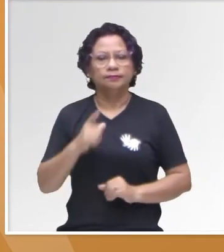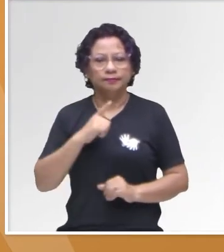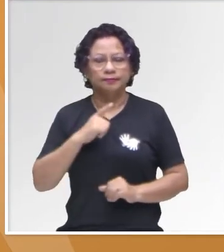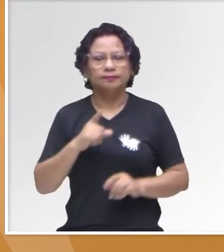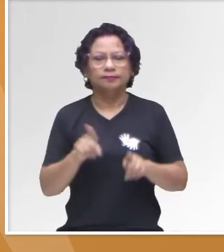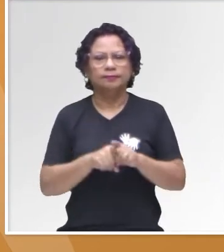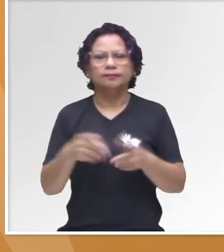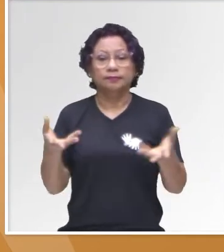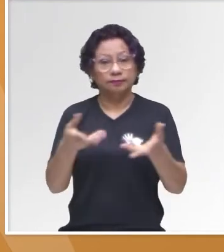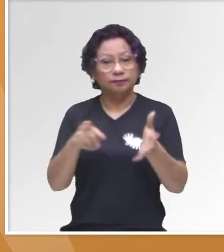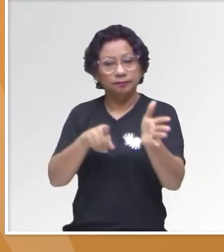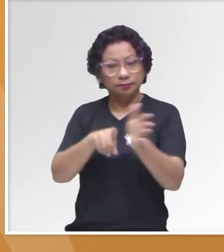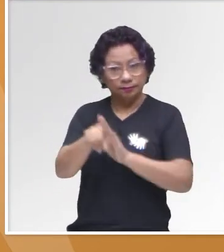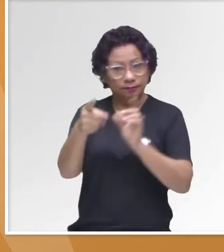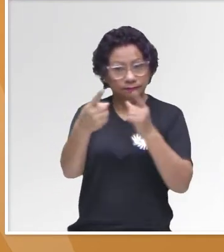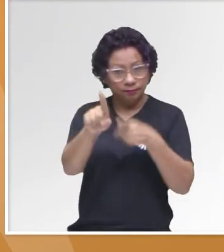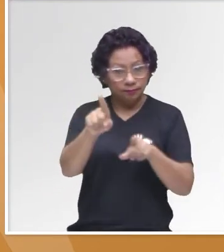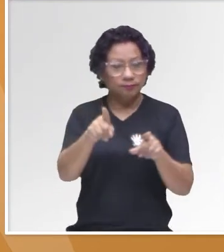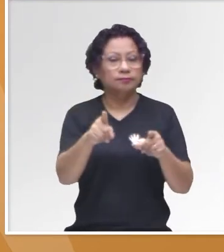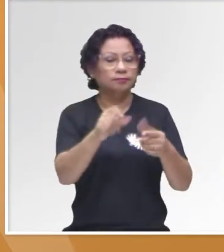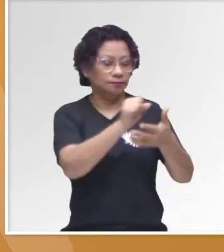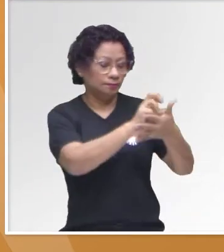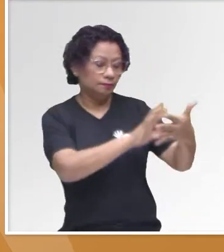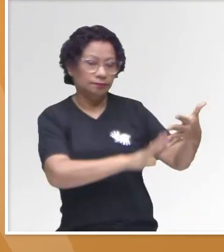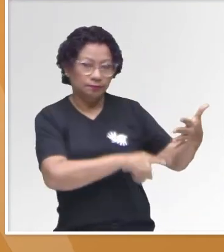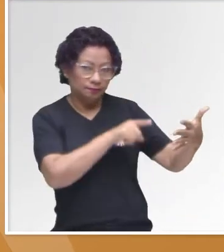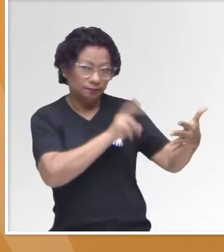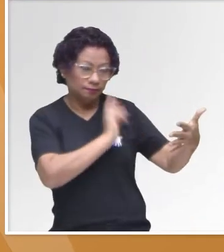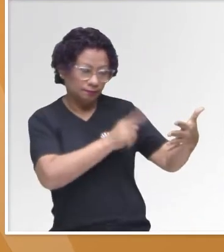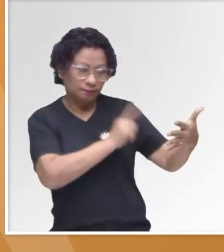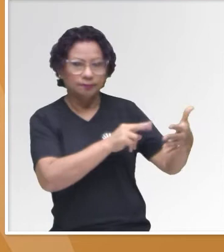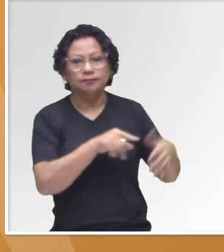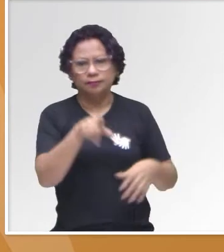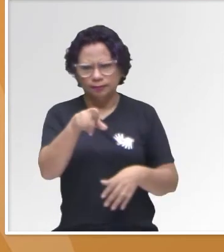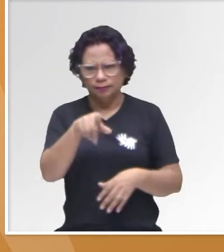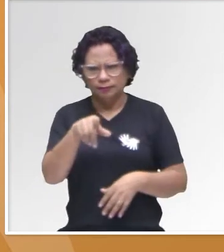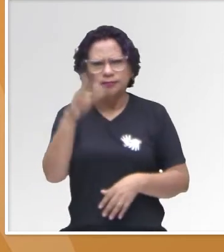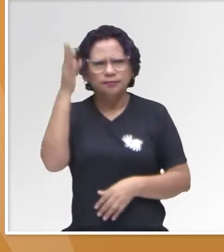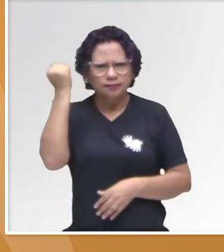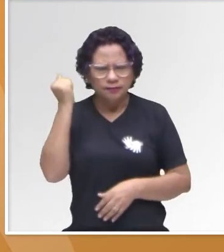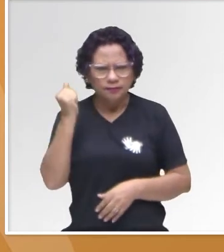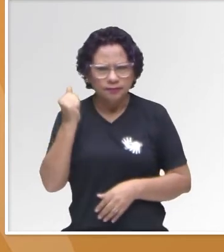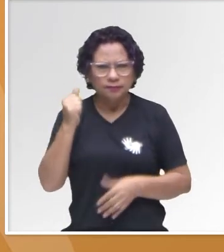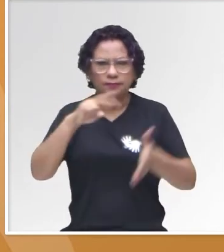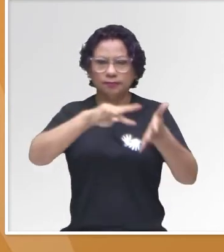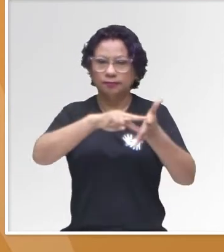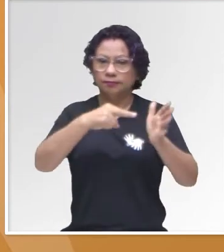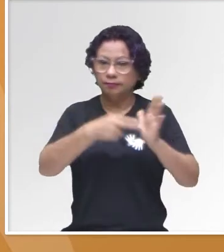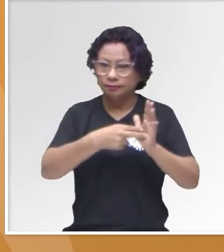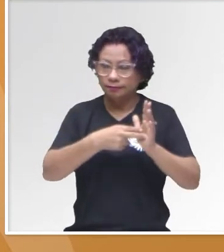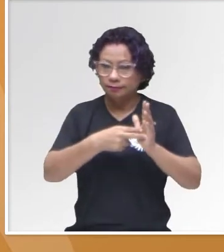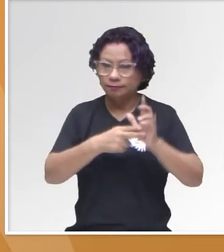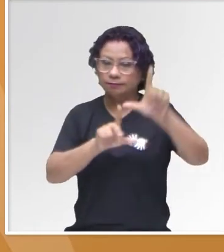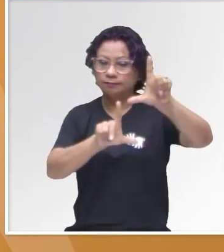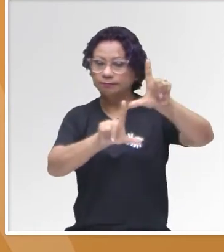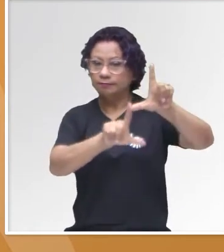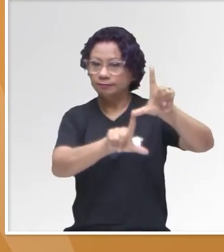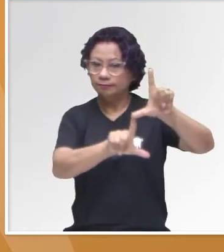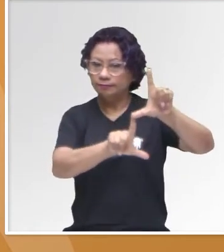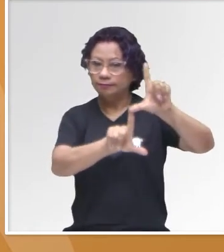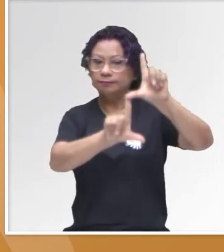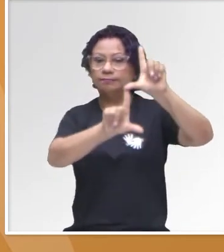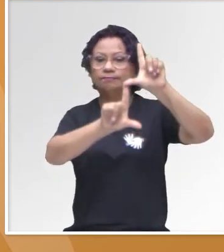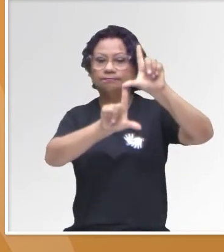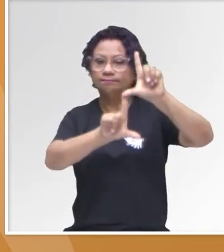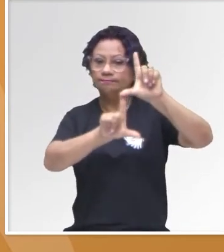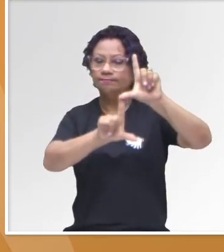questionamento para vocês no desafio. Você sabe o que significa a sigla da imagem? Então, eu coloquei aí para vocês, né, os